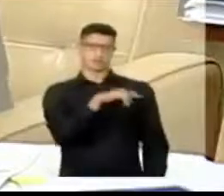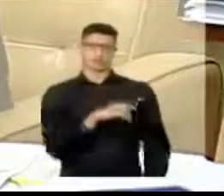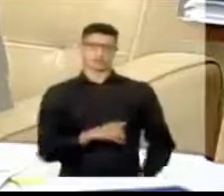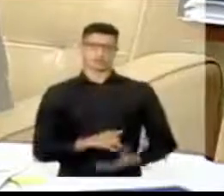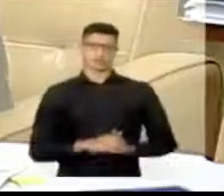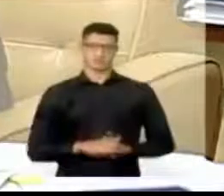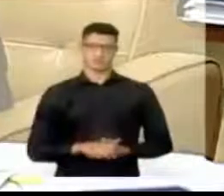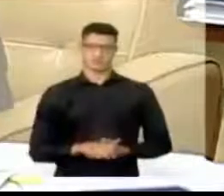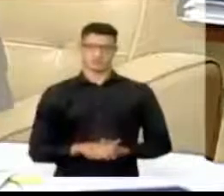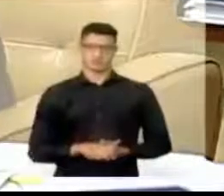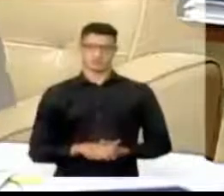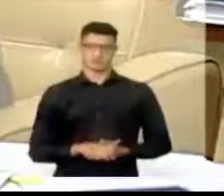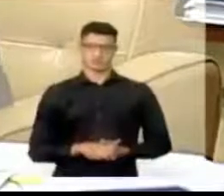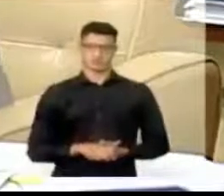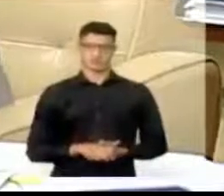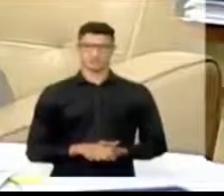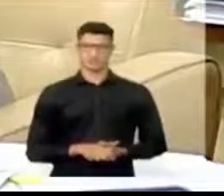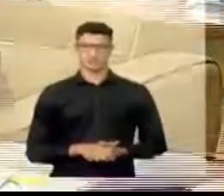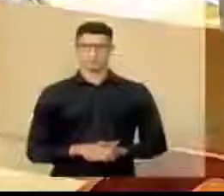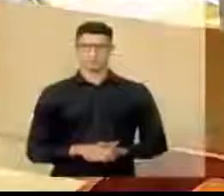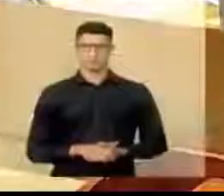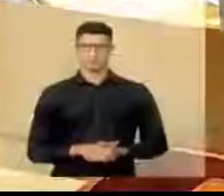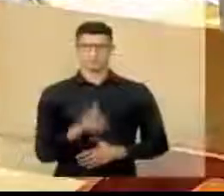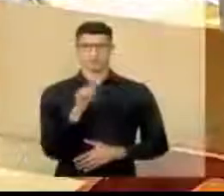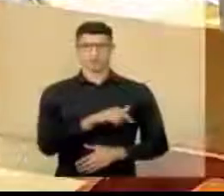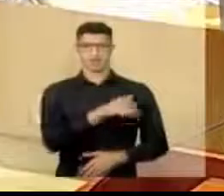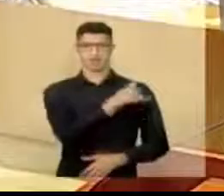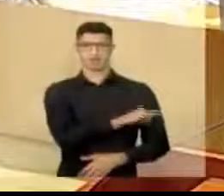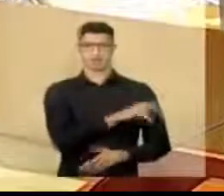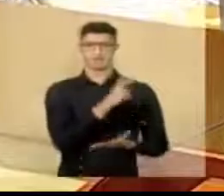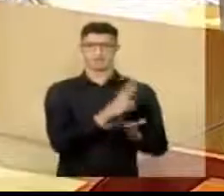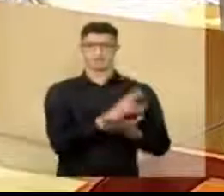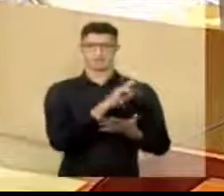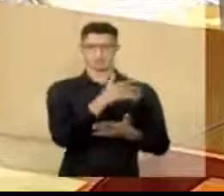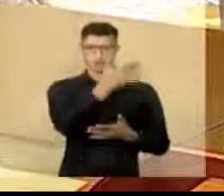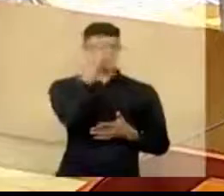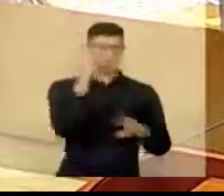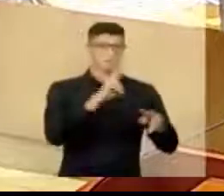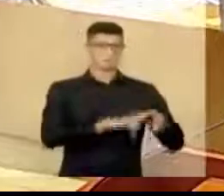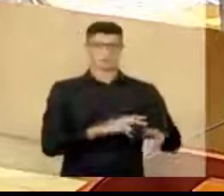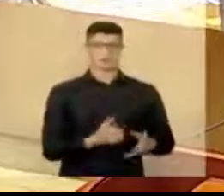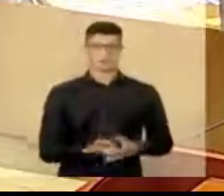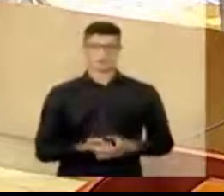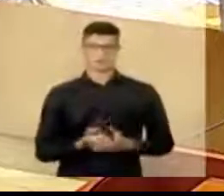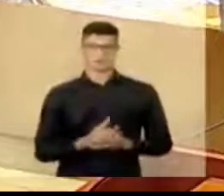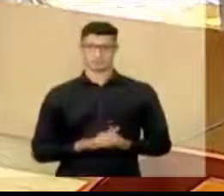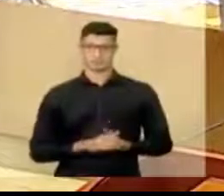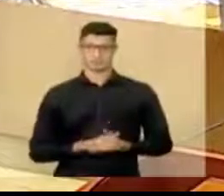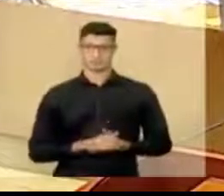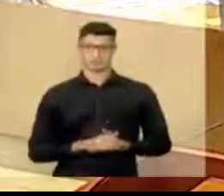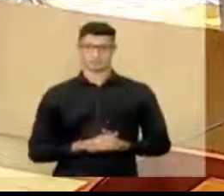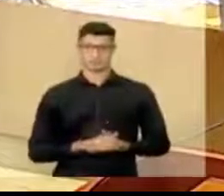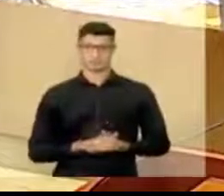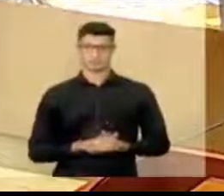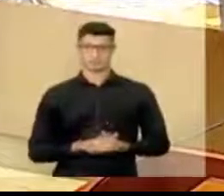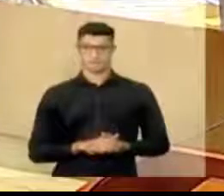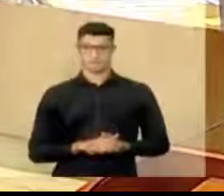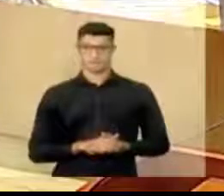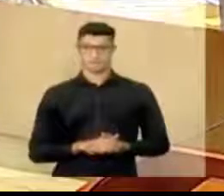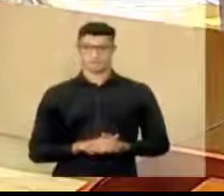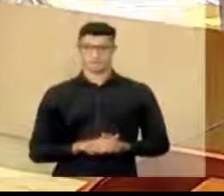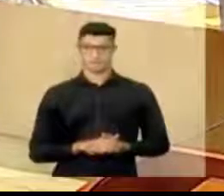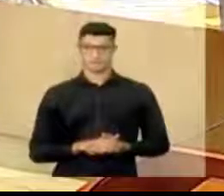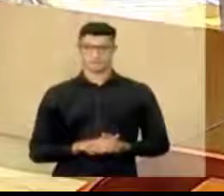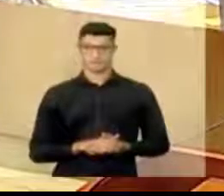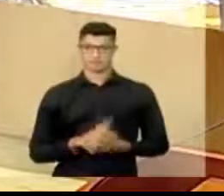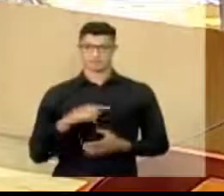Excelência deve achar que é Mato Grosso. Não, não, é o Rio de Janeiro mesmo. Onde está todo mundo preso. É. Ah, no, no Rio não estão. Não, mas, sim, aliás, tem...